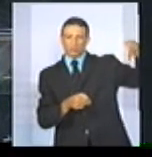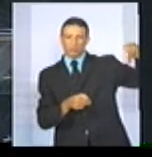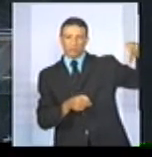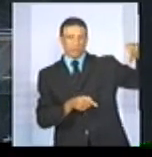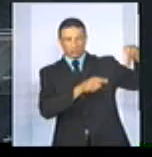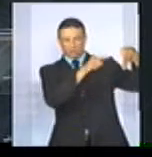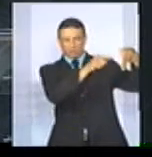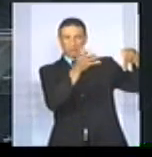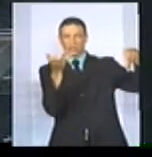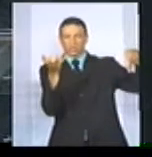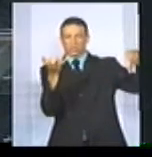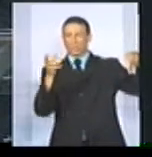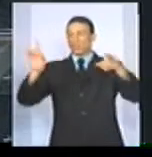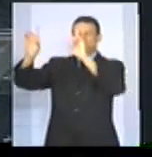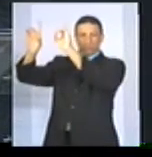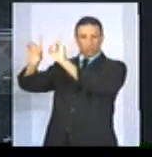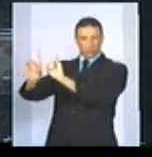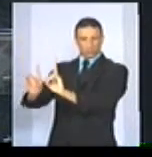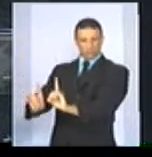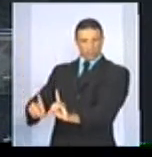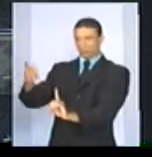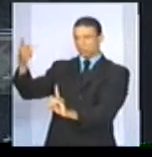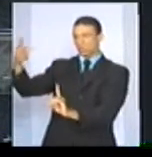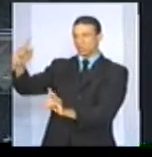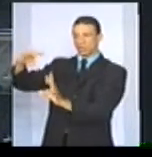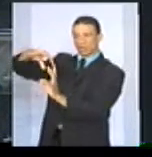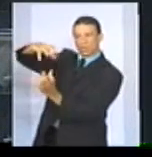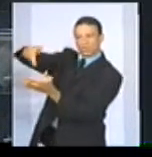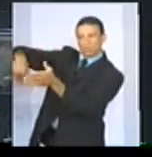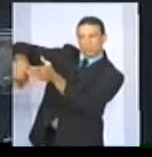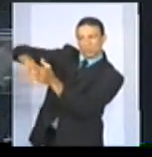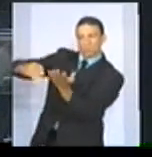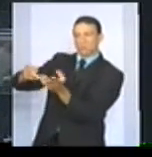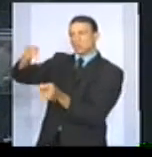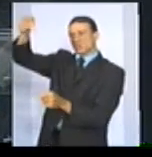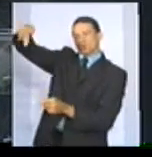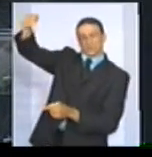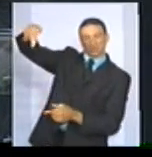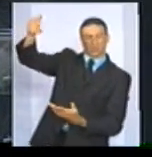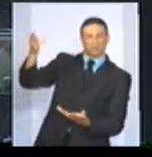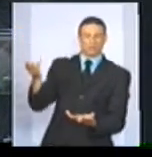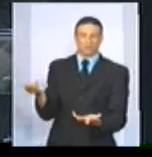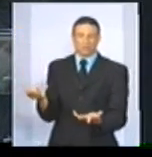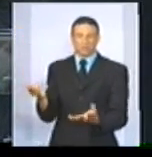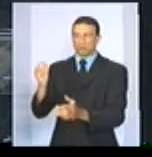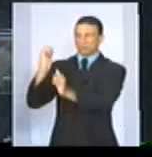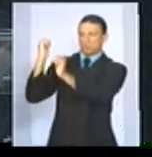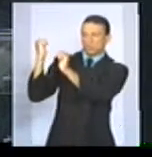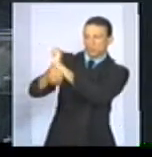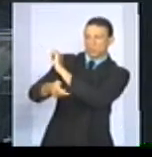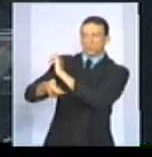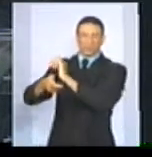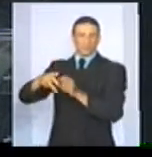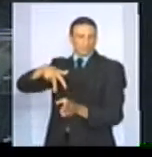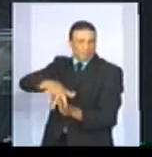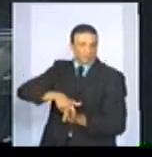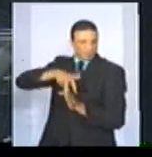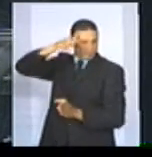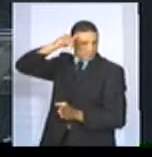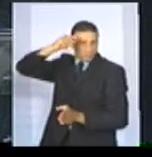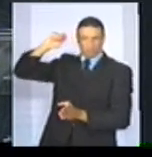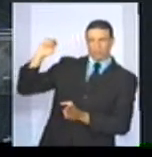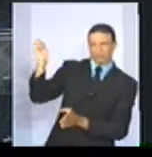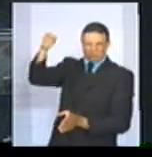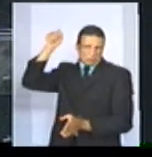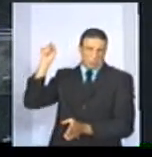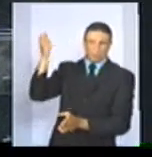interesse, portanto, de comprar os direitos de transmissão da Copa do Nordeste ou de uma competição de vaquejada, que é um evento de